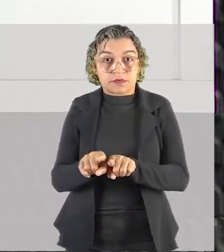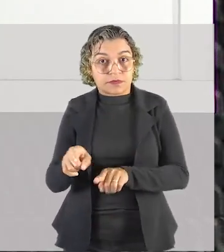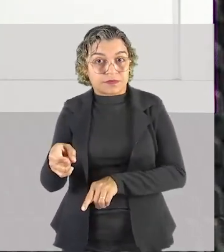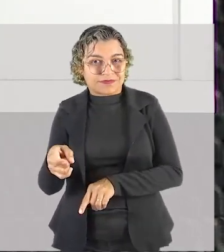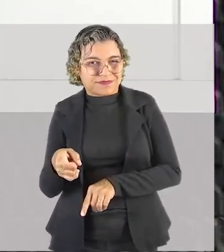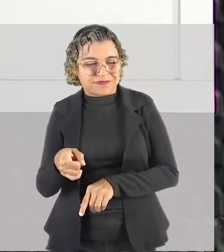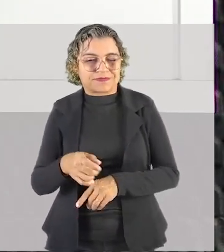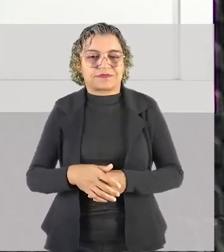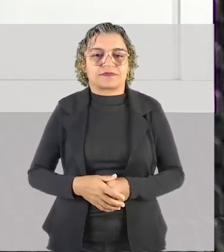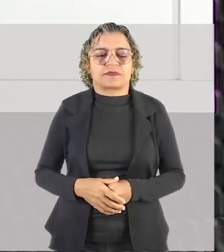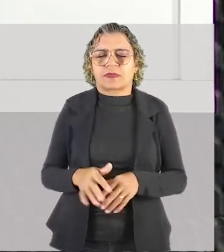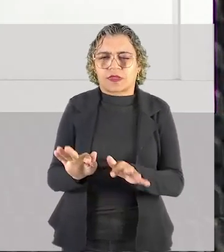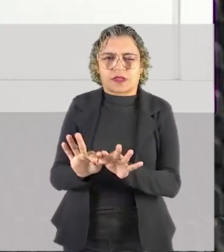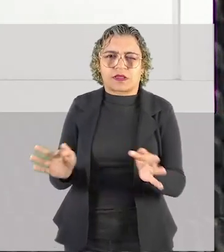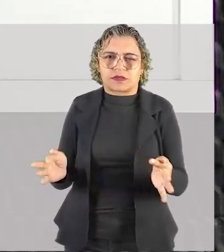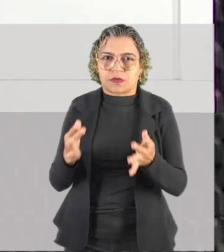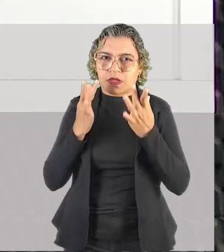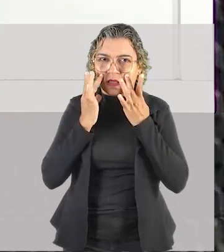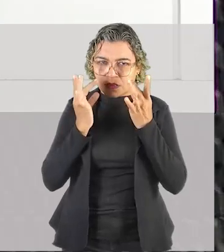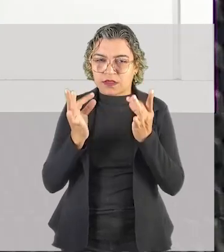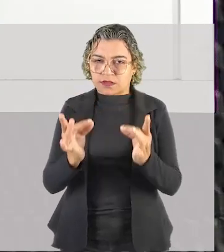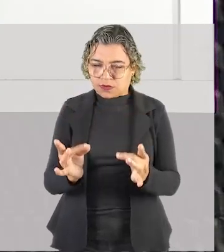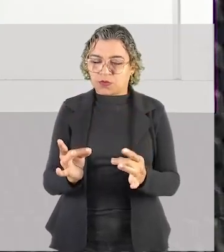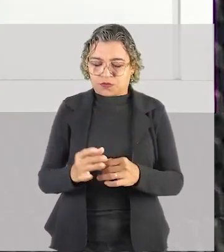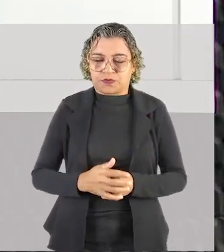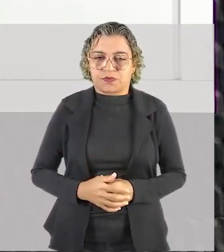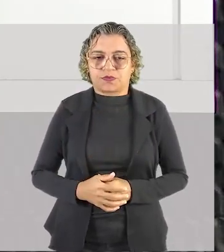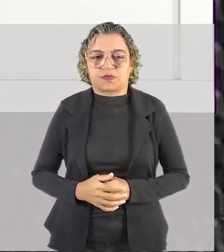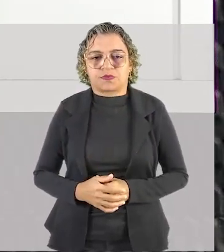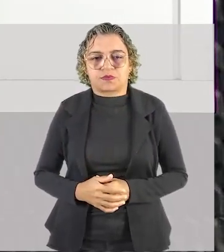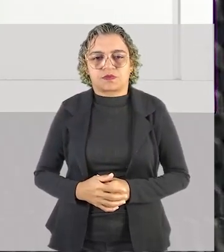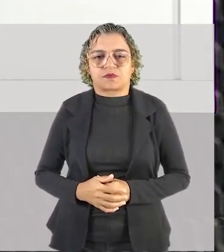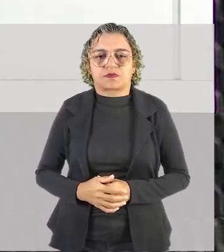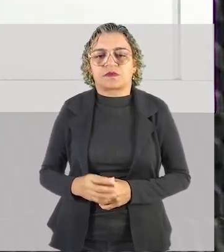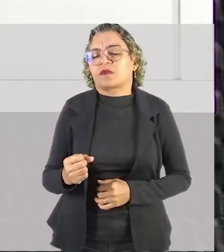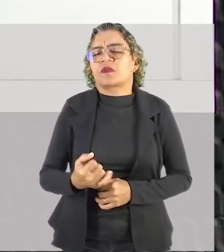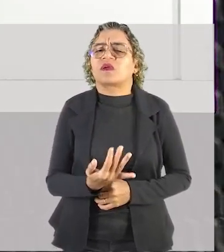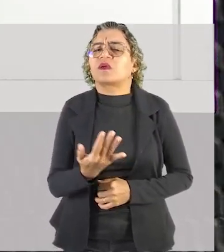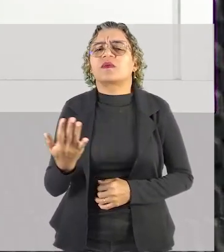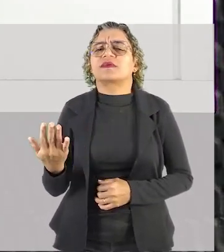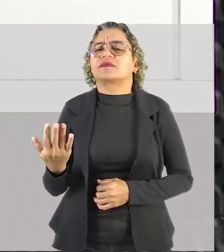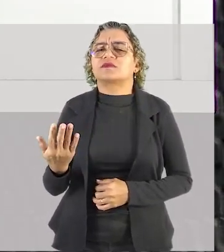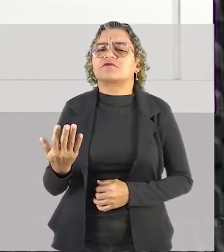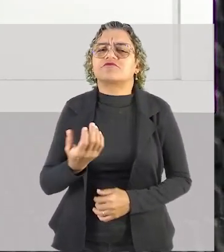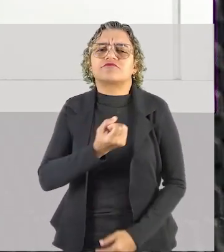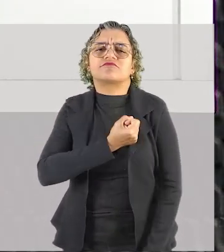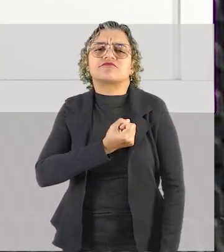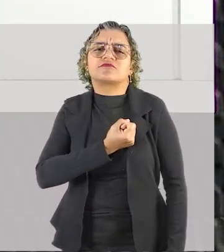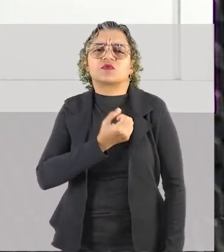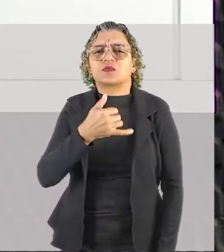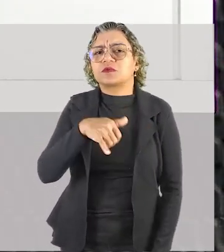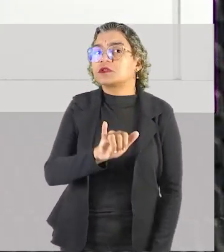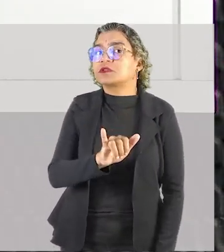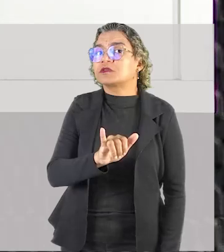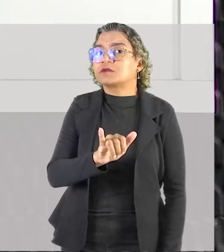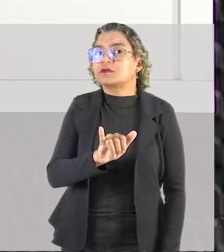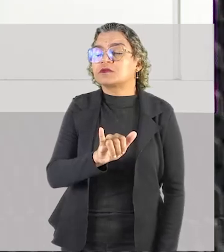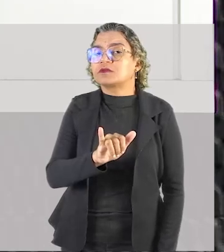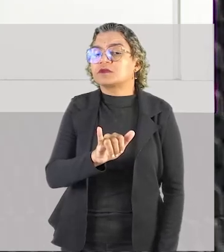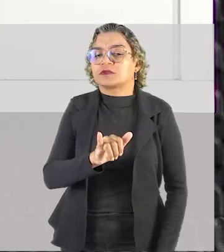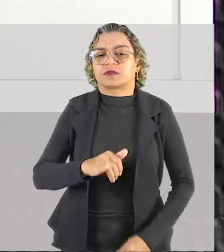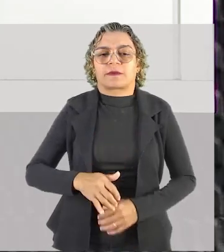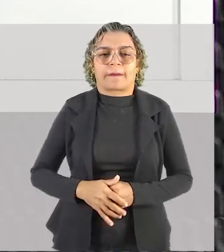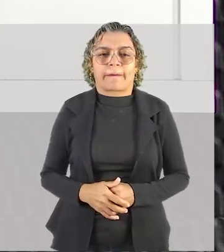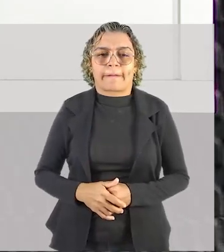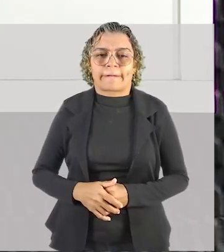é bem simples. Então vamos só você prestar atenção no que a pessoa está falando. Quanto é esse valor y? É determinado por uma parte